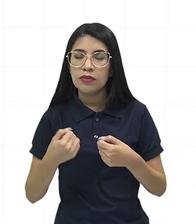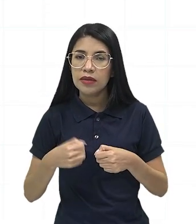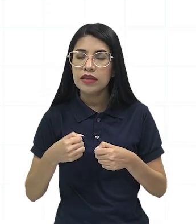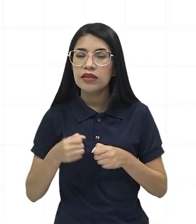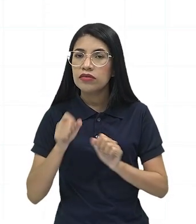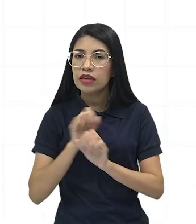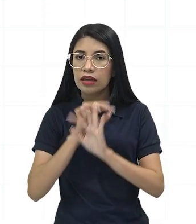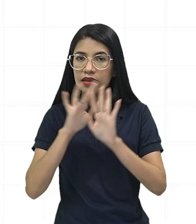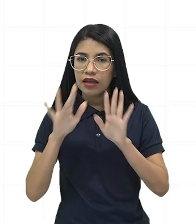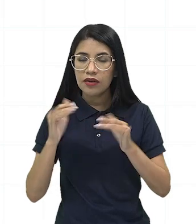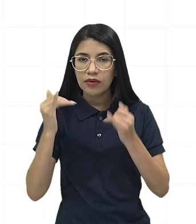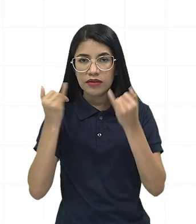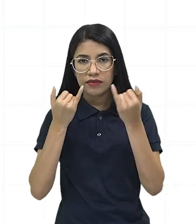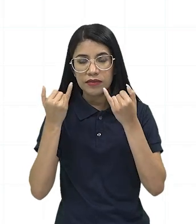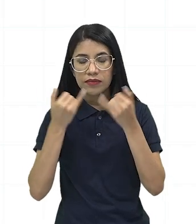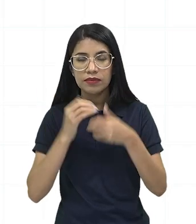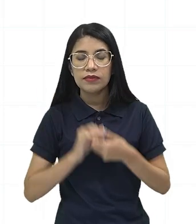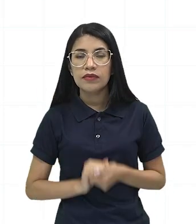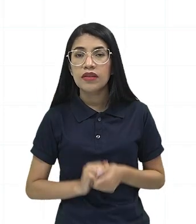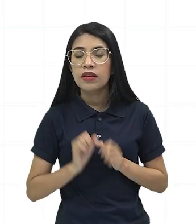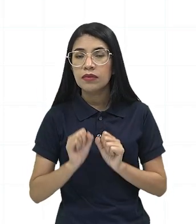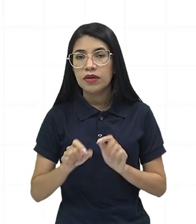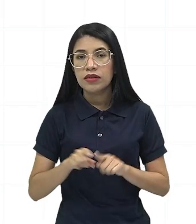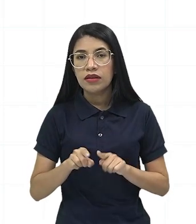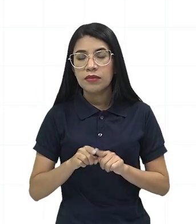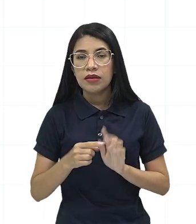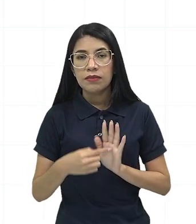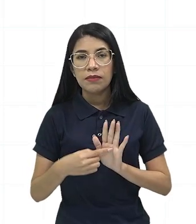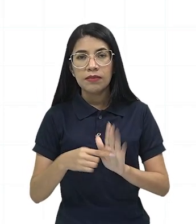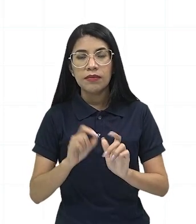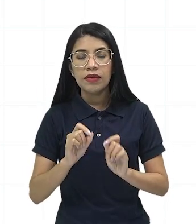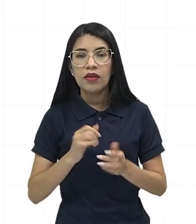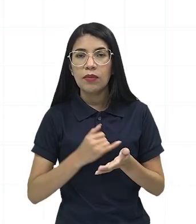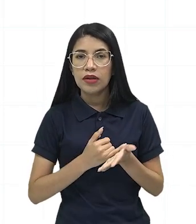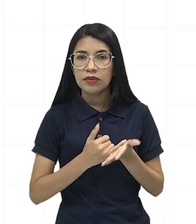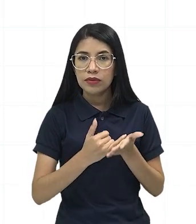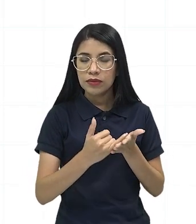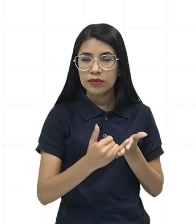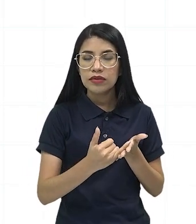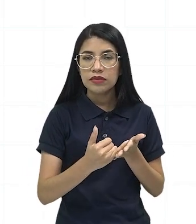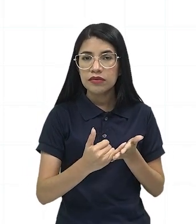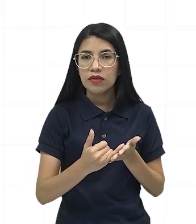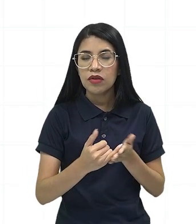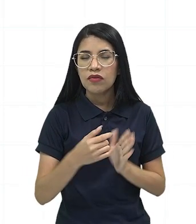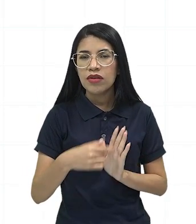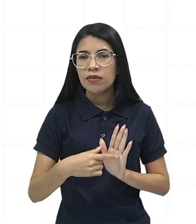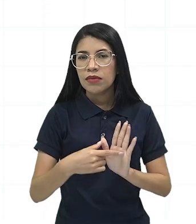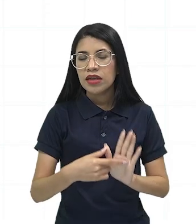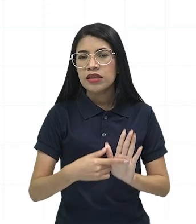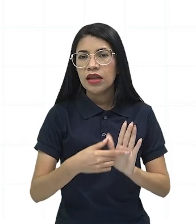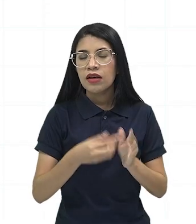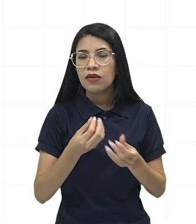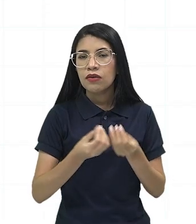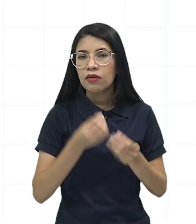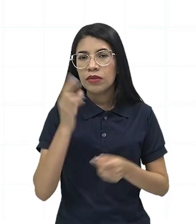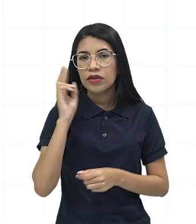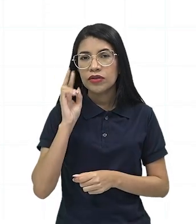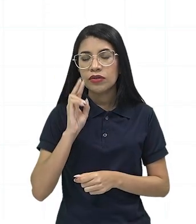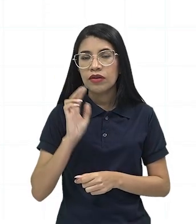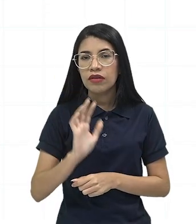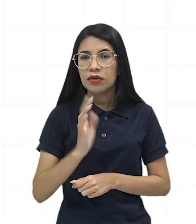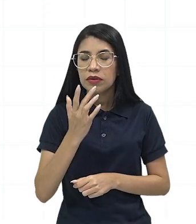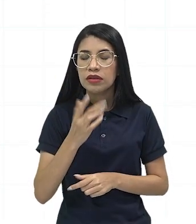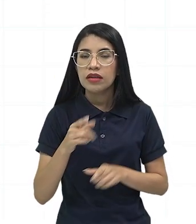transmitindo. E pode apresentar essas seguintes partes: uma introdução, né? em que eu vou apresentar aquela história, uma